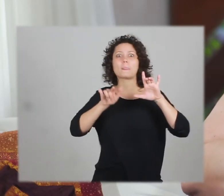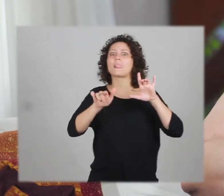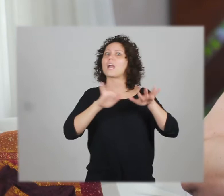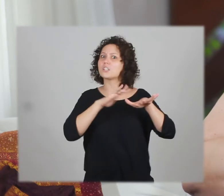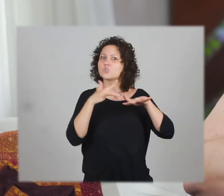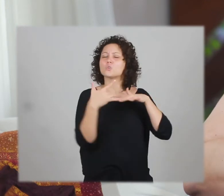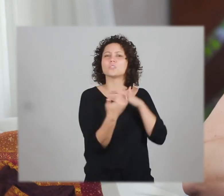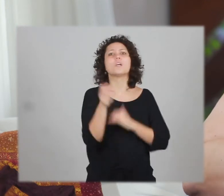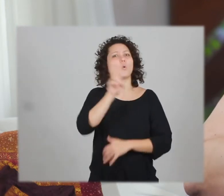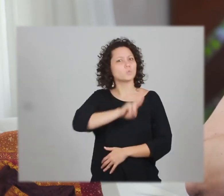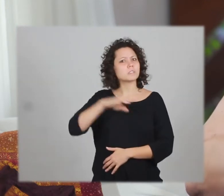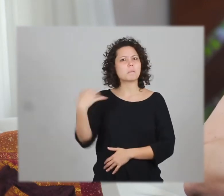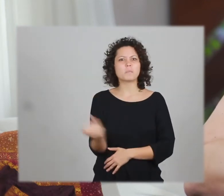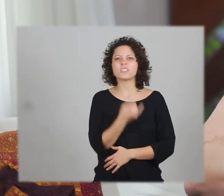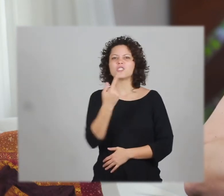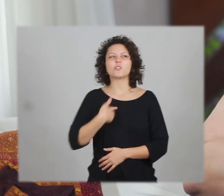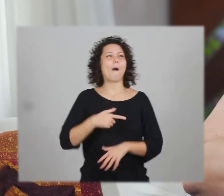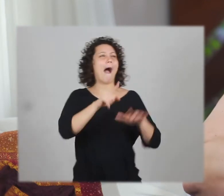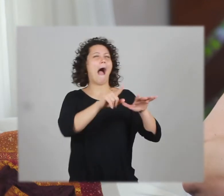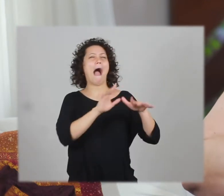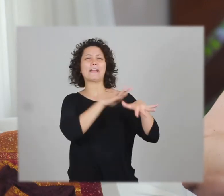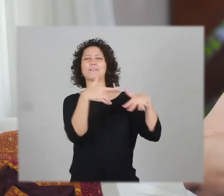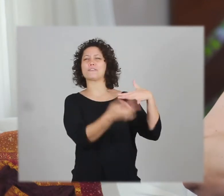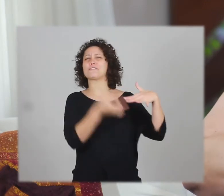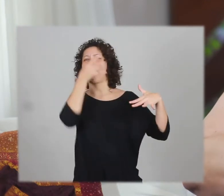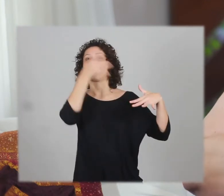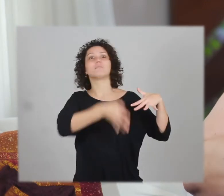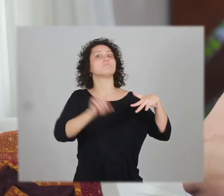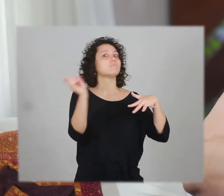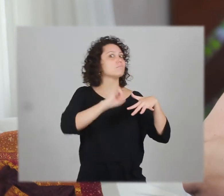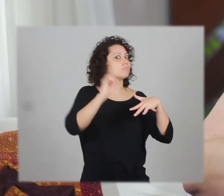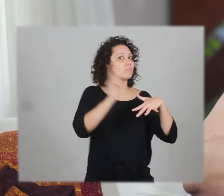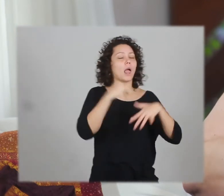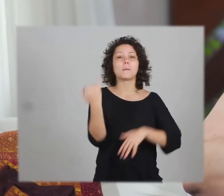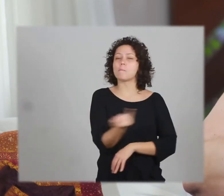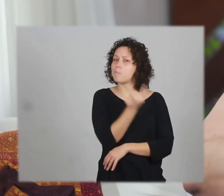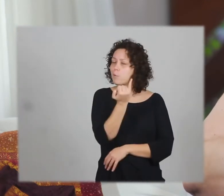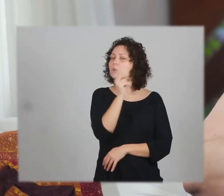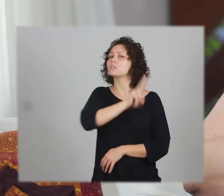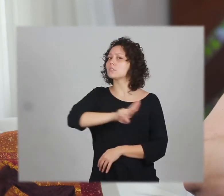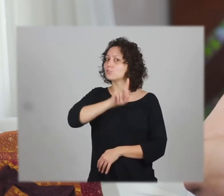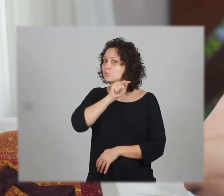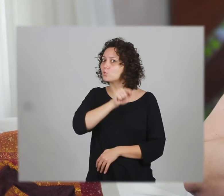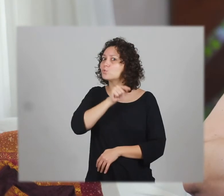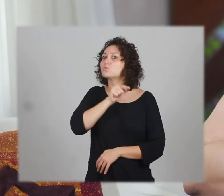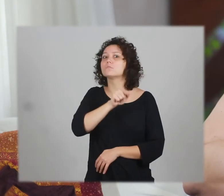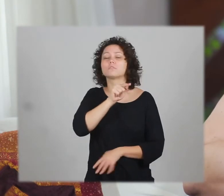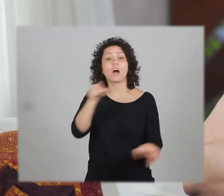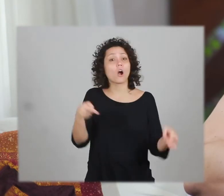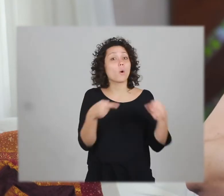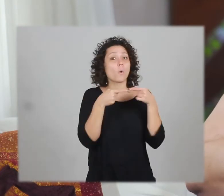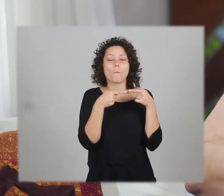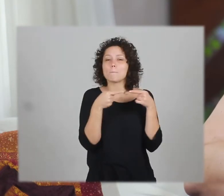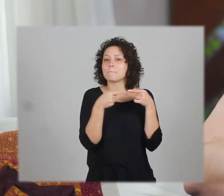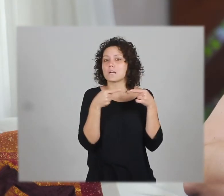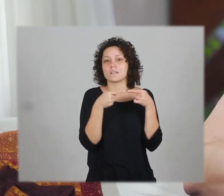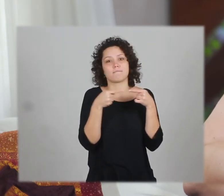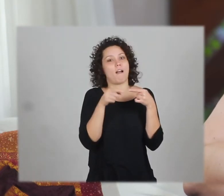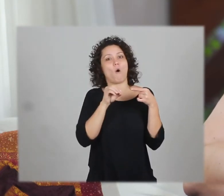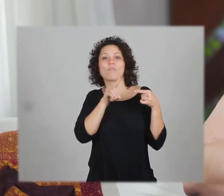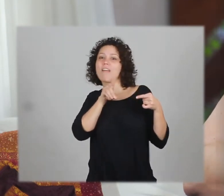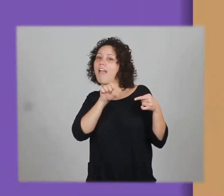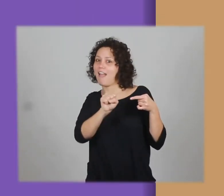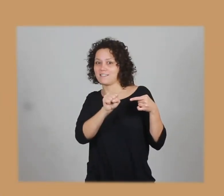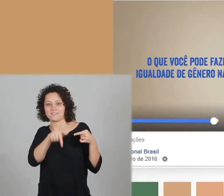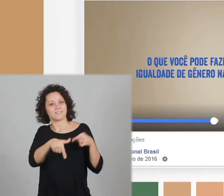é muito importante. Então, é mais um exemplo que também tem relação com os ODS que a gente está tratando aqui no